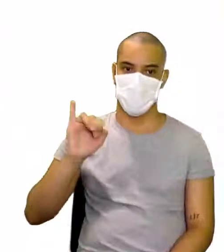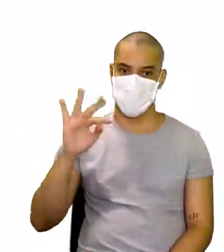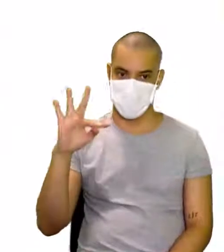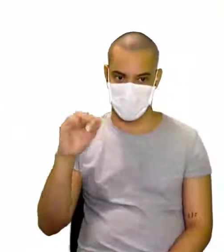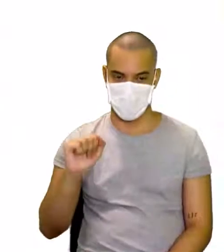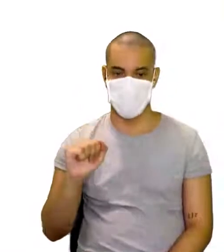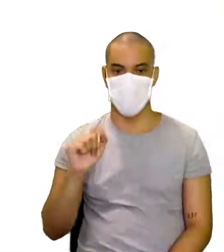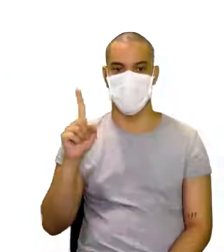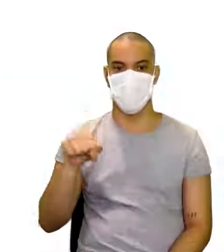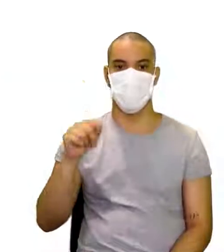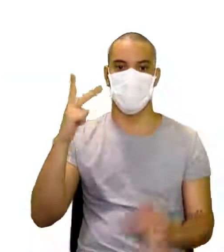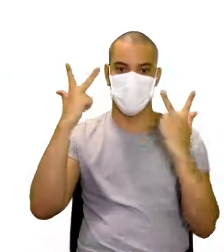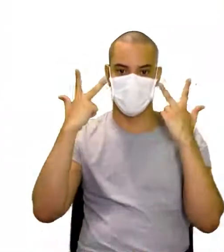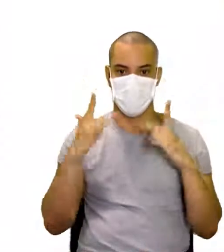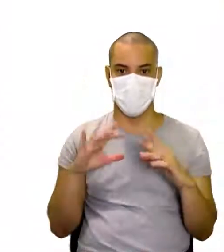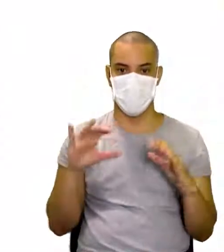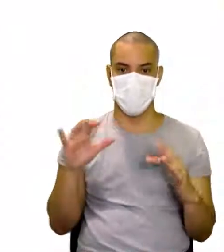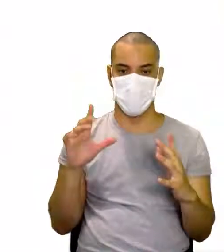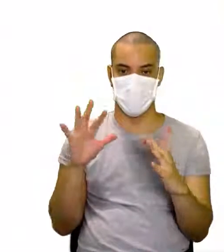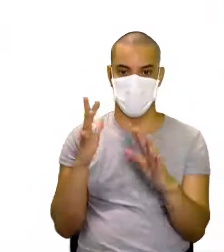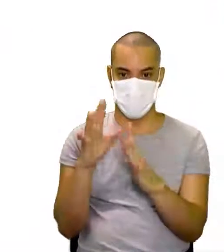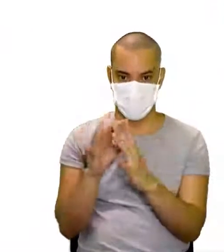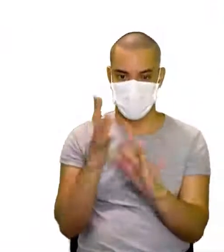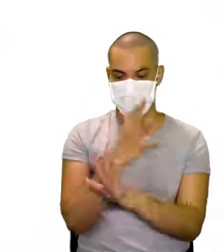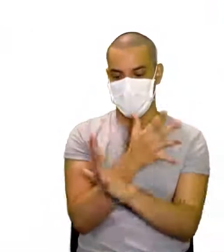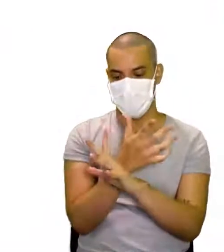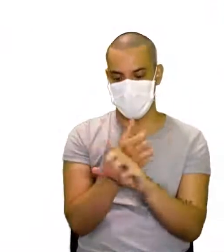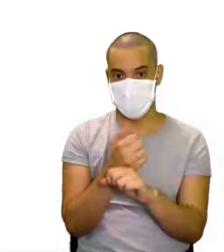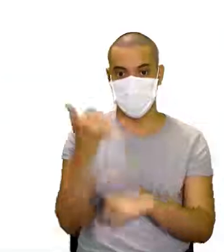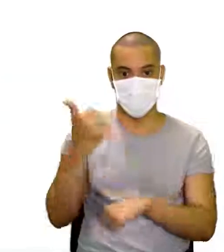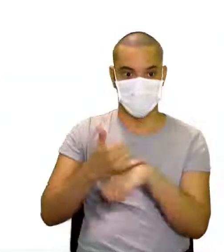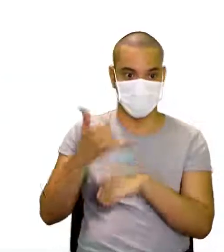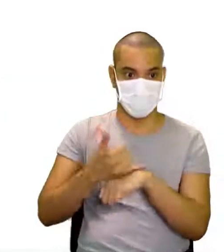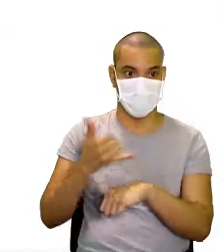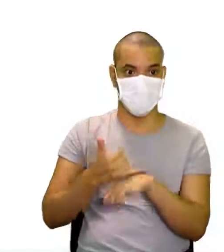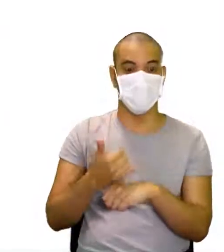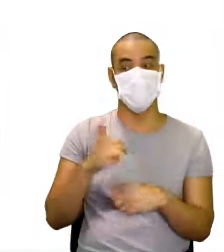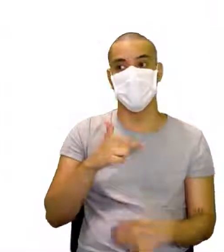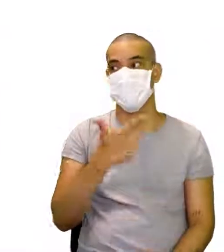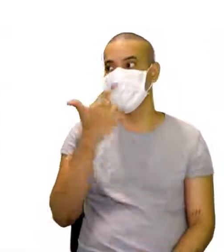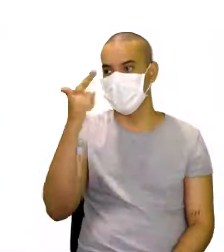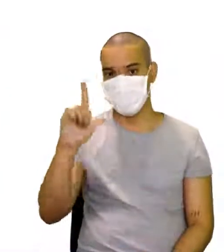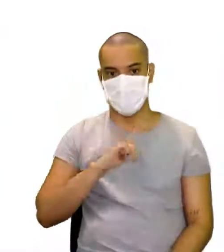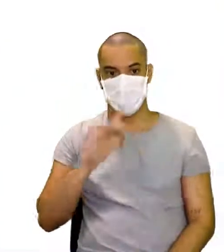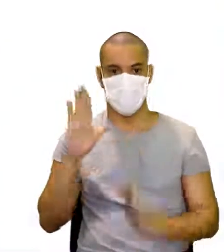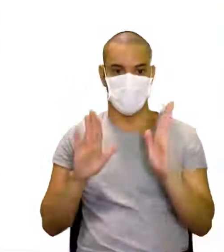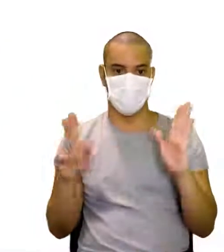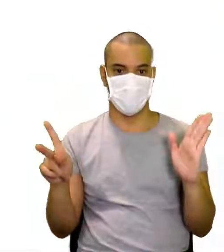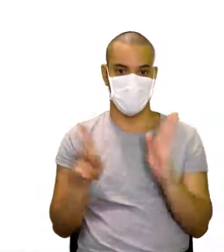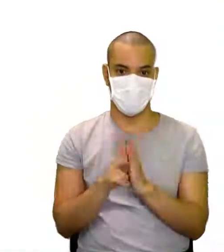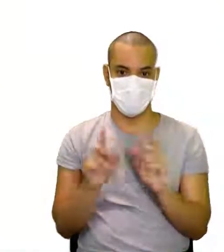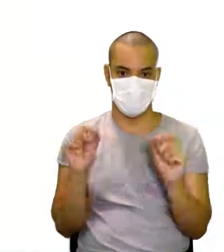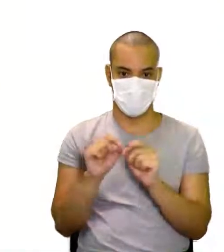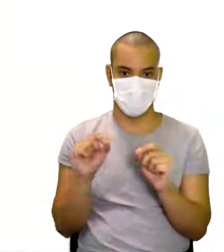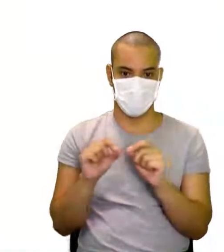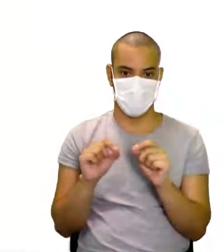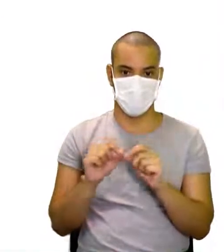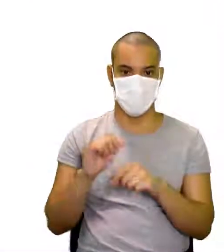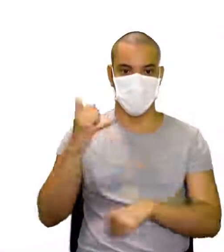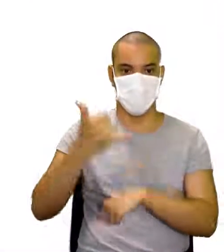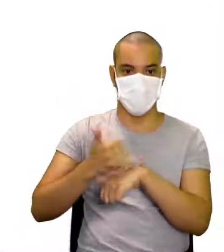ímã natural que atrai o ferro, ok? Por outro lado, jovens, há o processo de fabricação dos